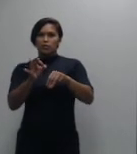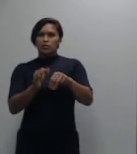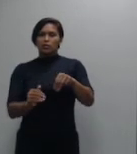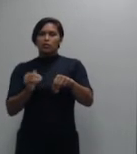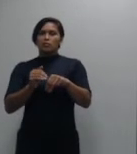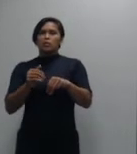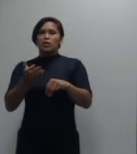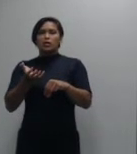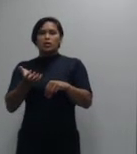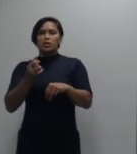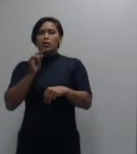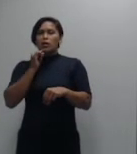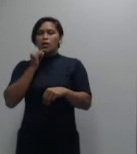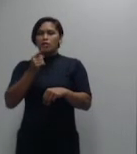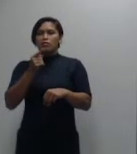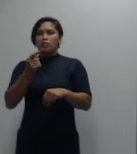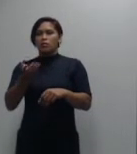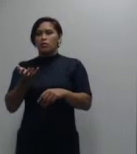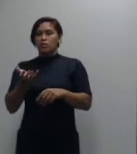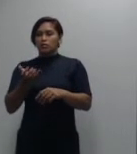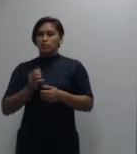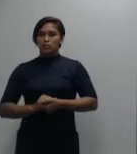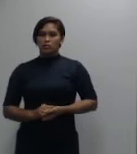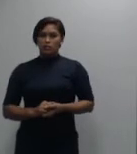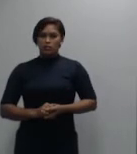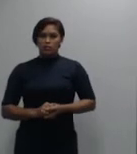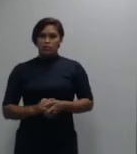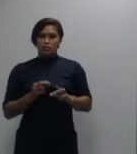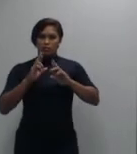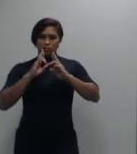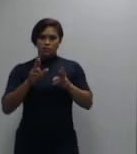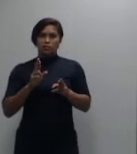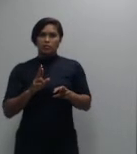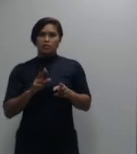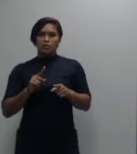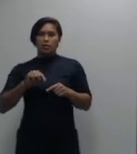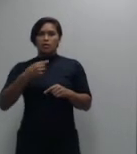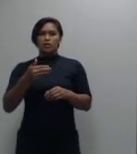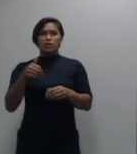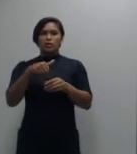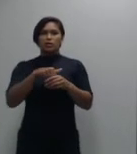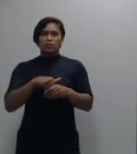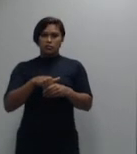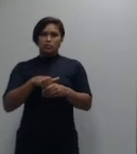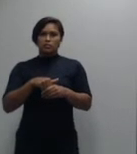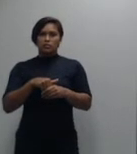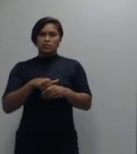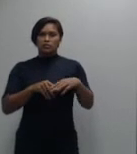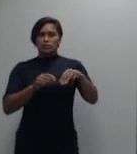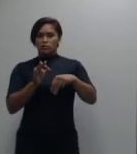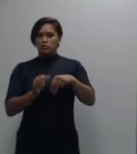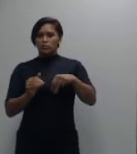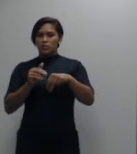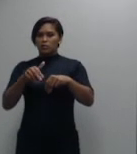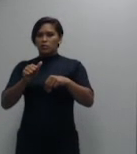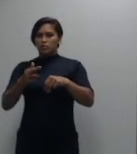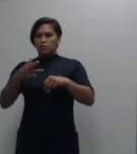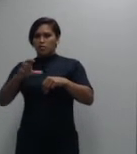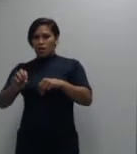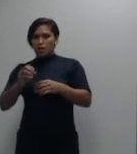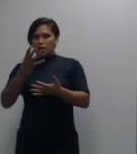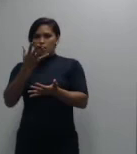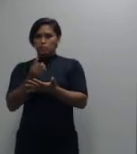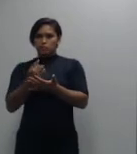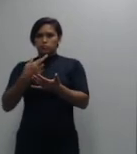à votos eu eu vou proclamar o resultado após o voto do ministro Mauro Campos dentro provimento